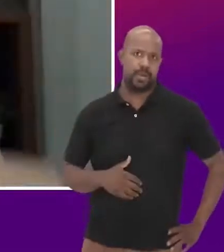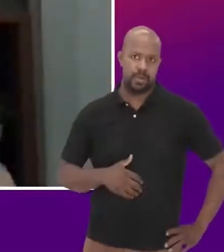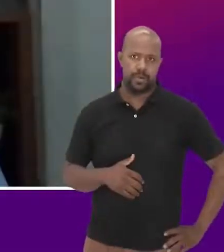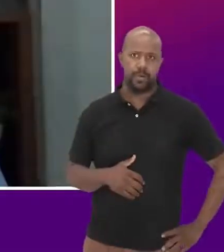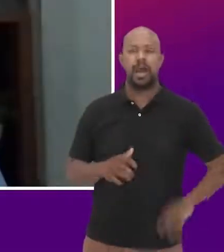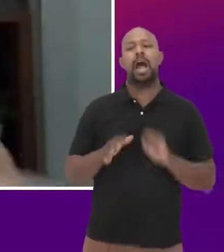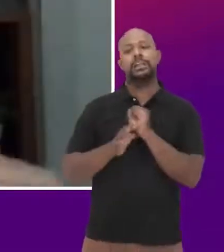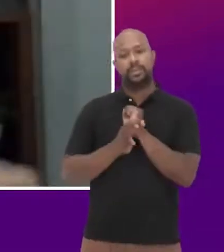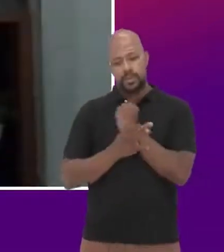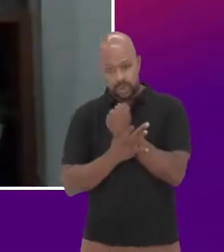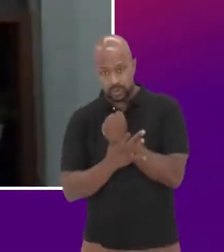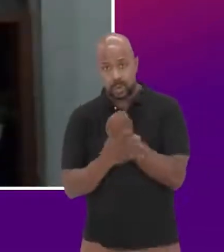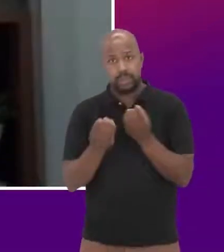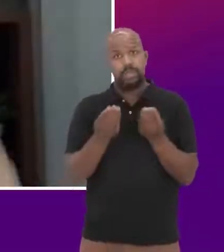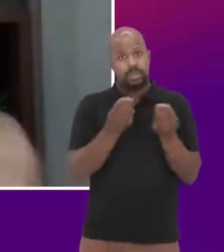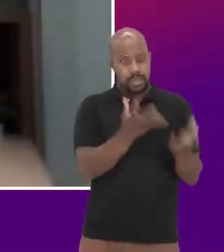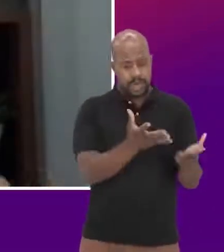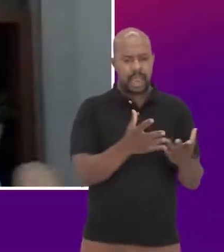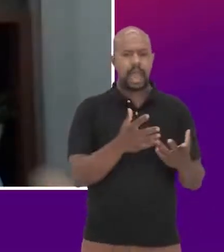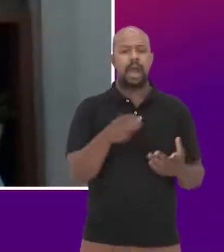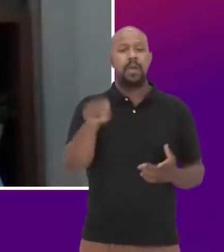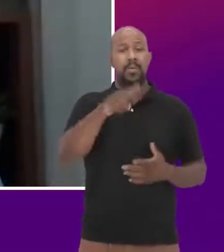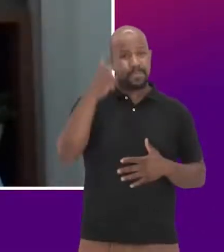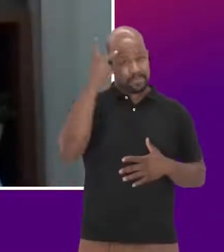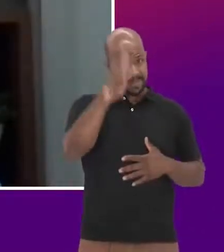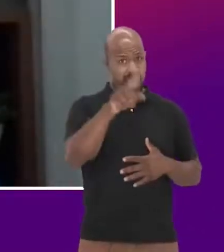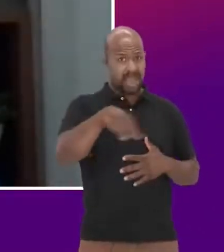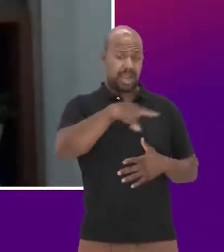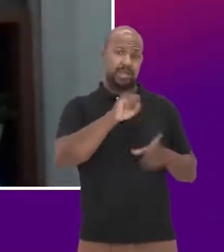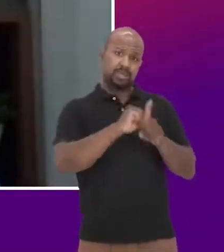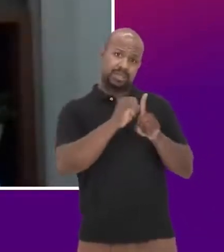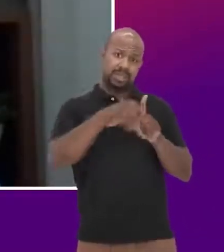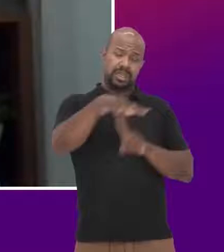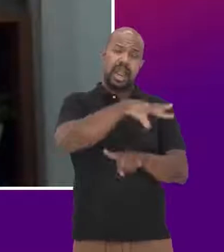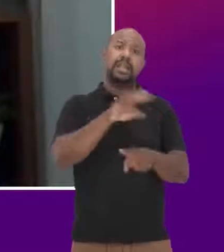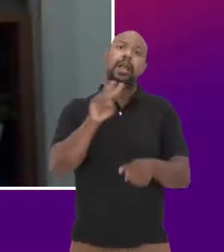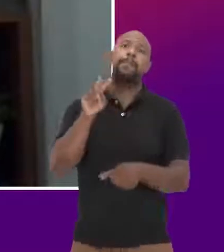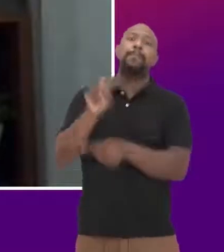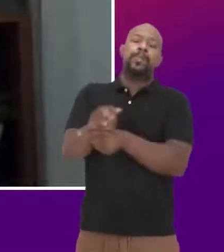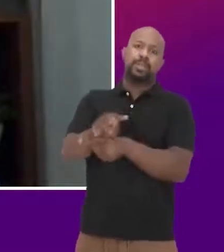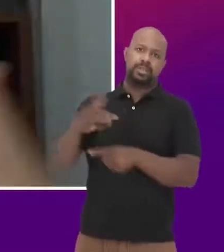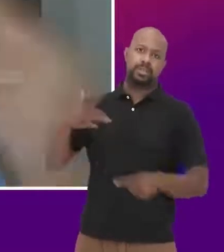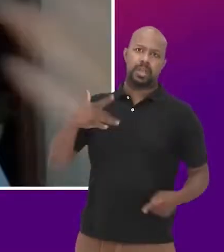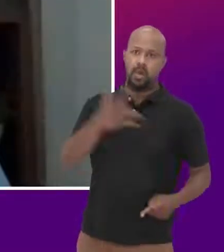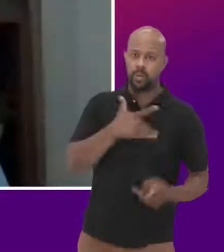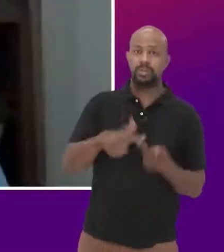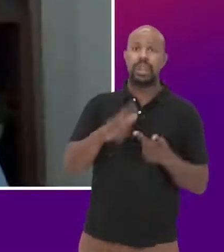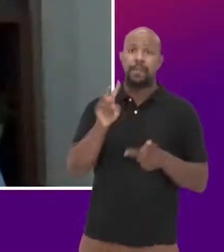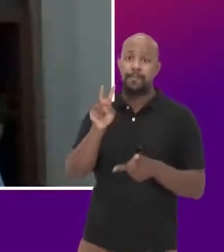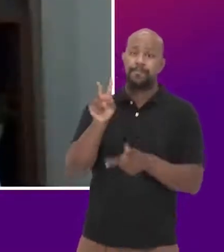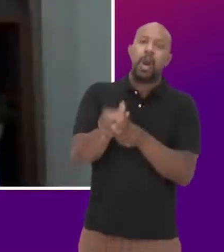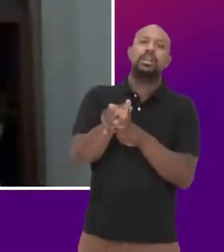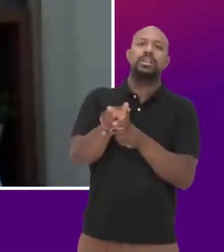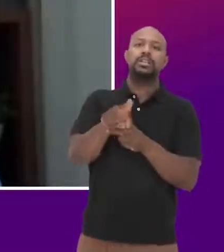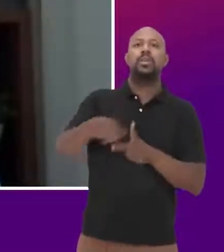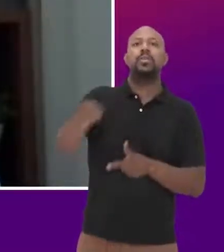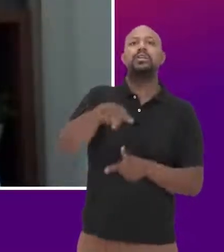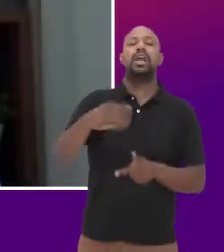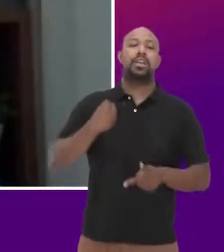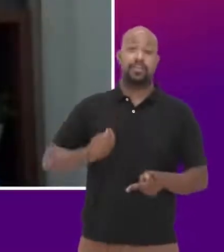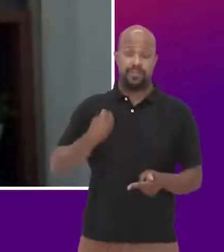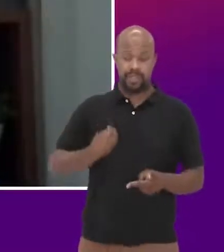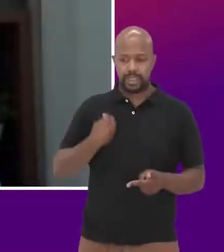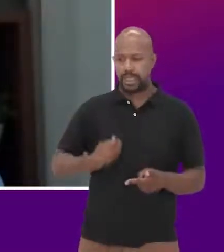As seguradoras entregaram para a sociedade a proteção com relação à saúde e a proteção com relação às